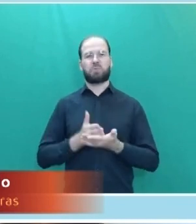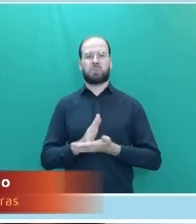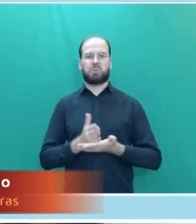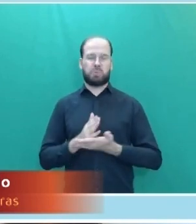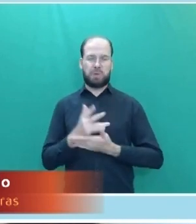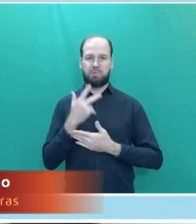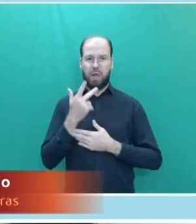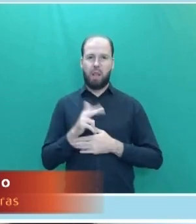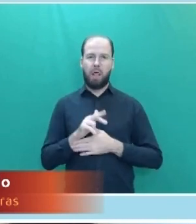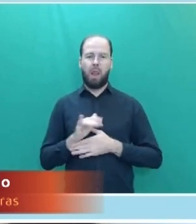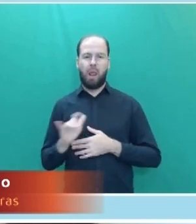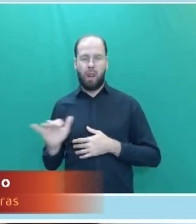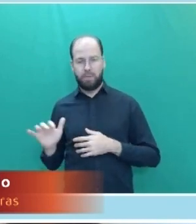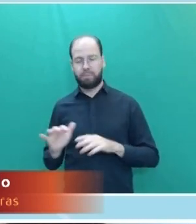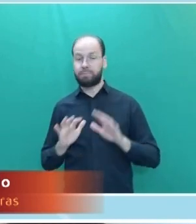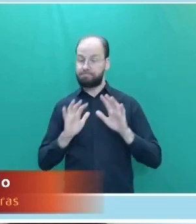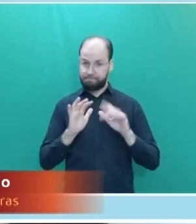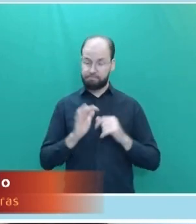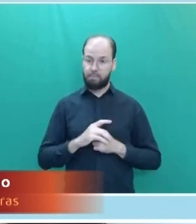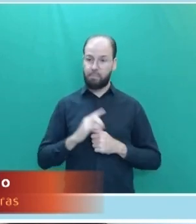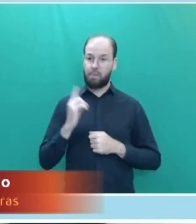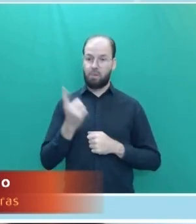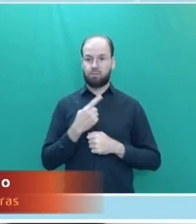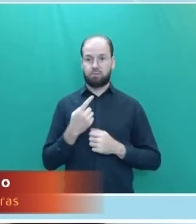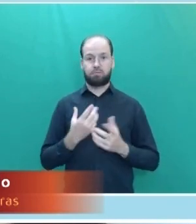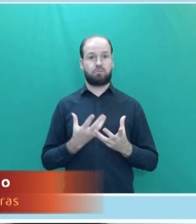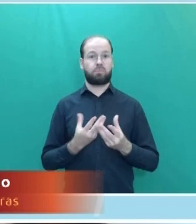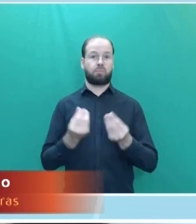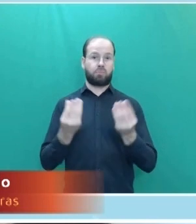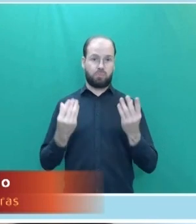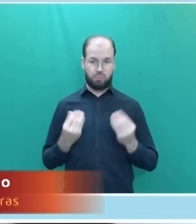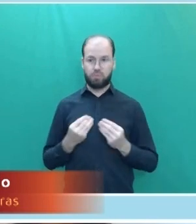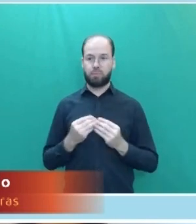isso, né? Mas nós somos muitos, né? A comunidade